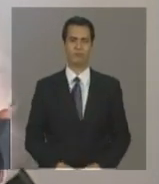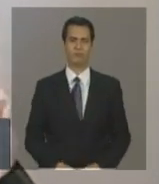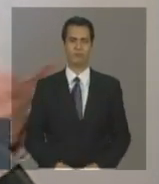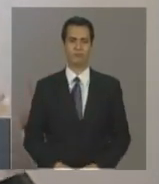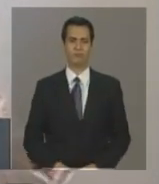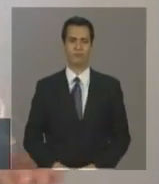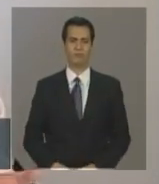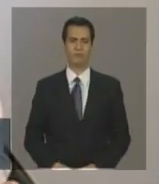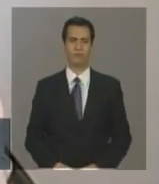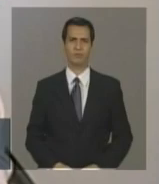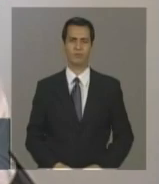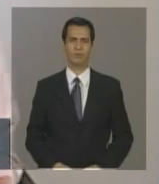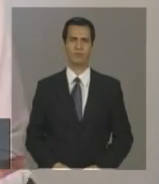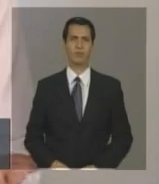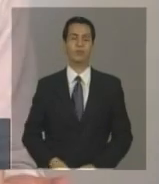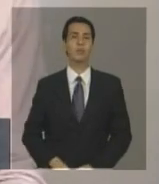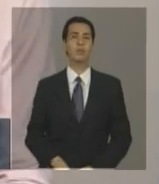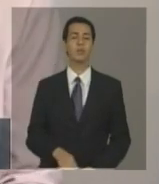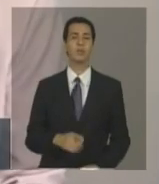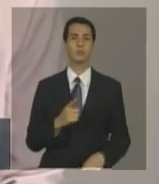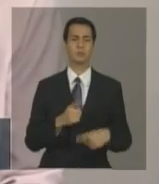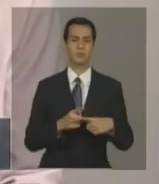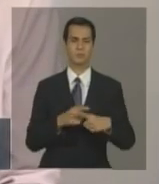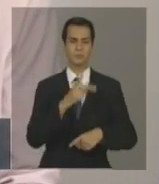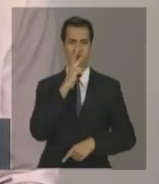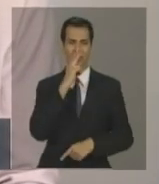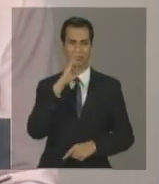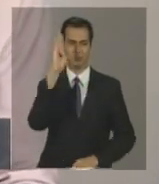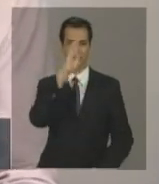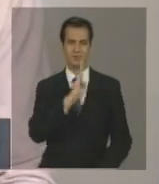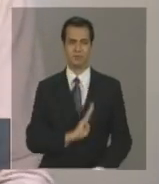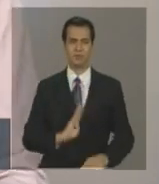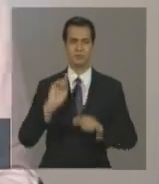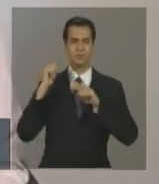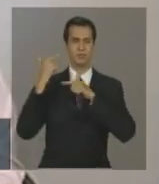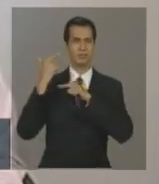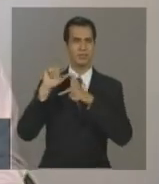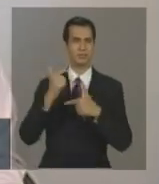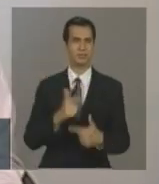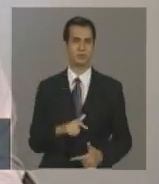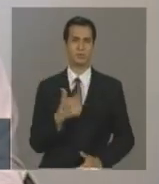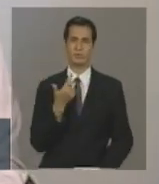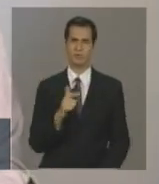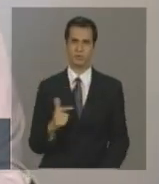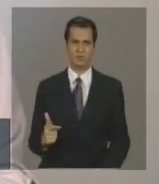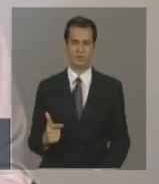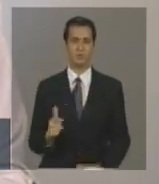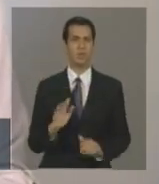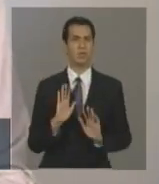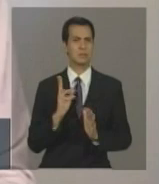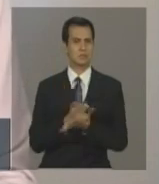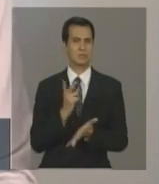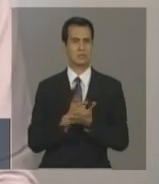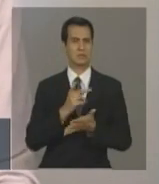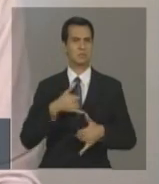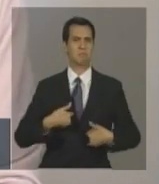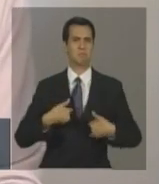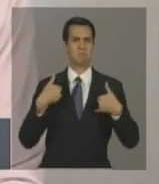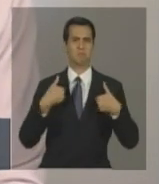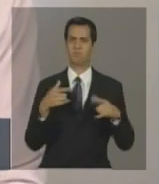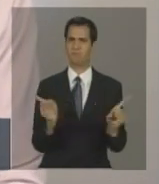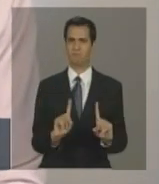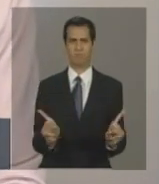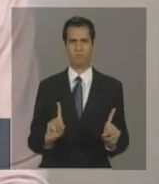algumas nações olham para as demais. Isso não é da tradição brasileira. O Brasil olha muito mais para o mundo como quem busca